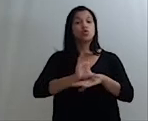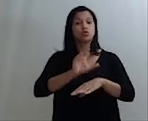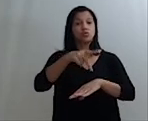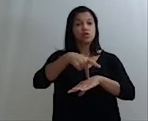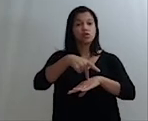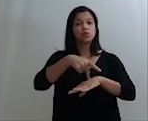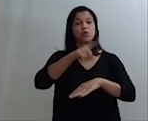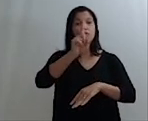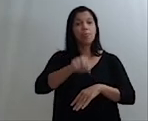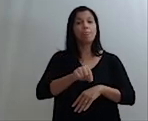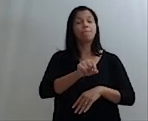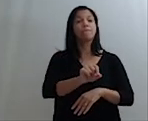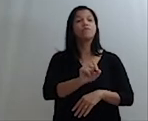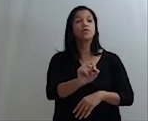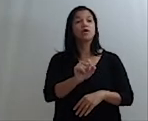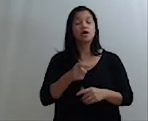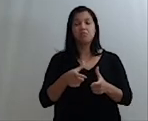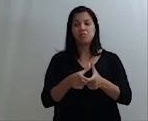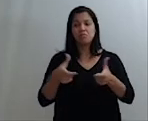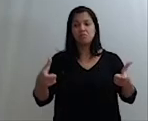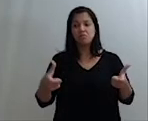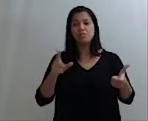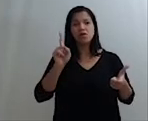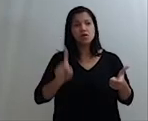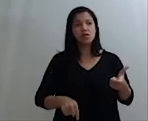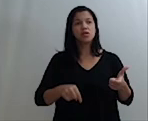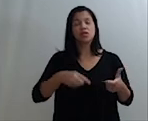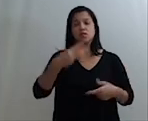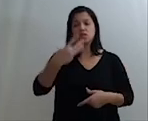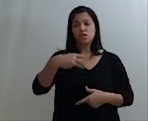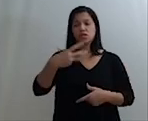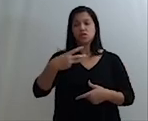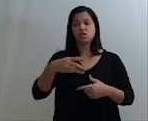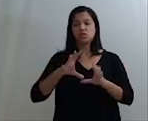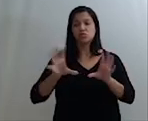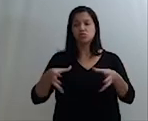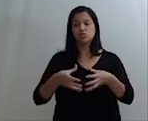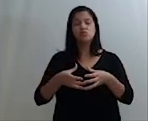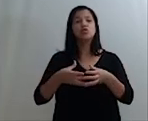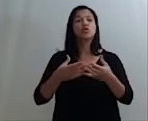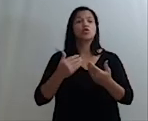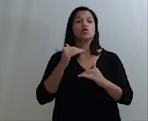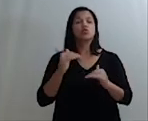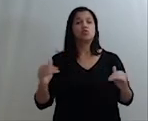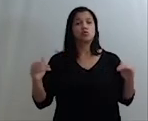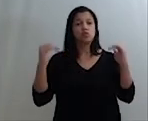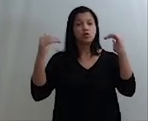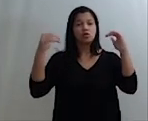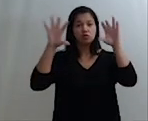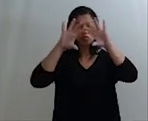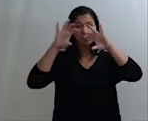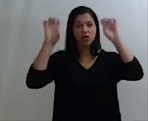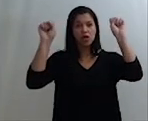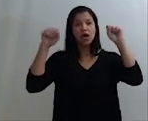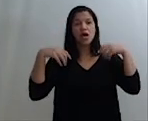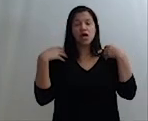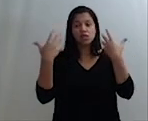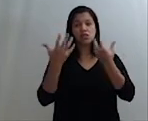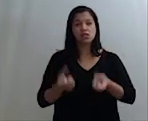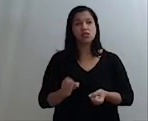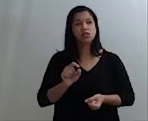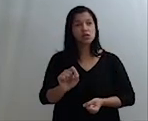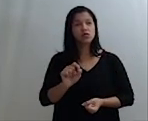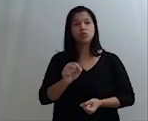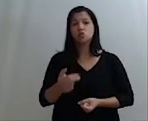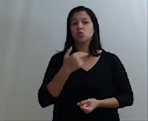excelências que já há a maioria na terceira sessão de Superior Tribunal de Justiça para admissão da tese de que não é possível